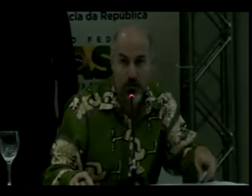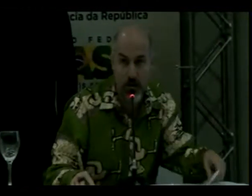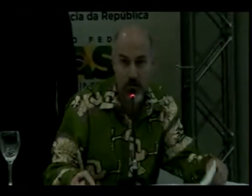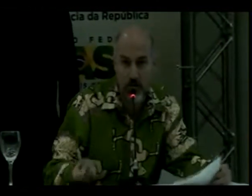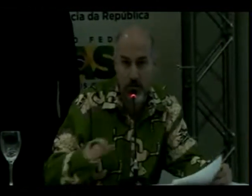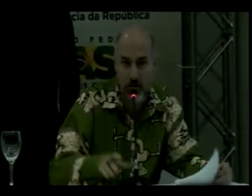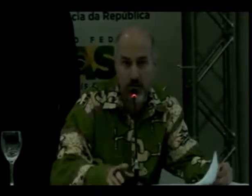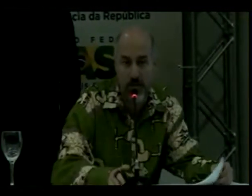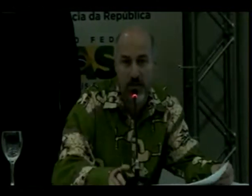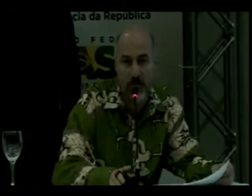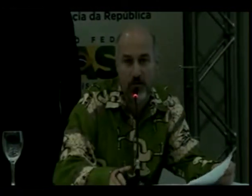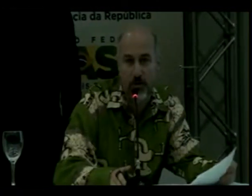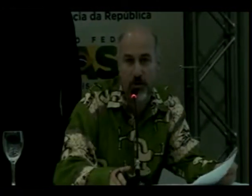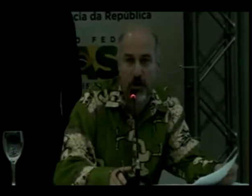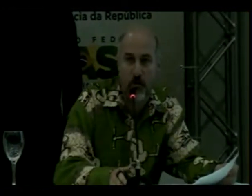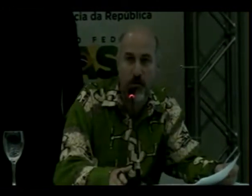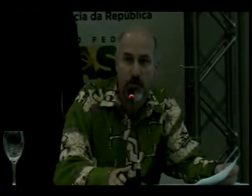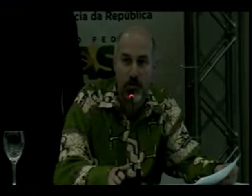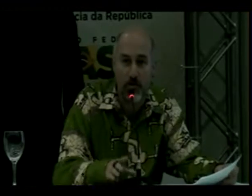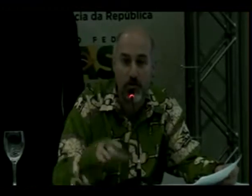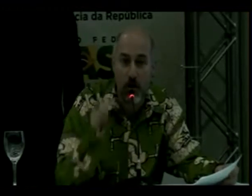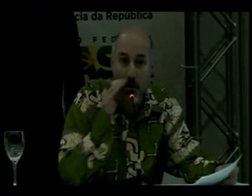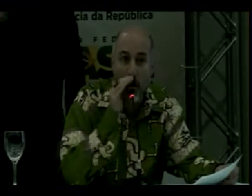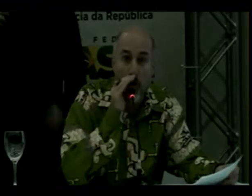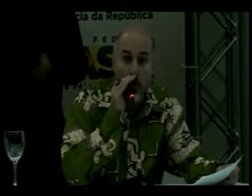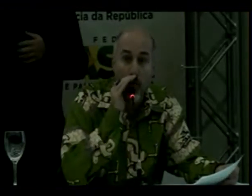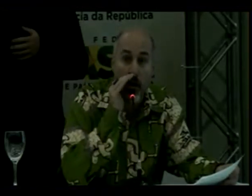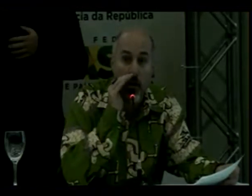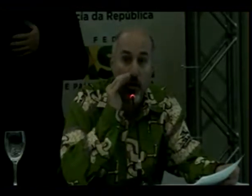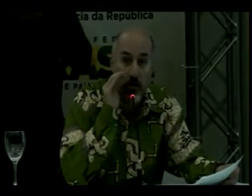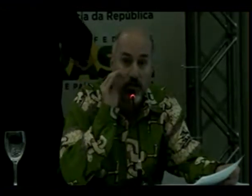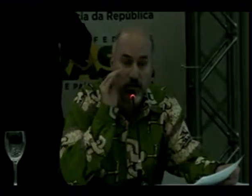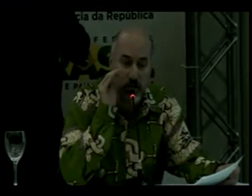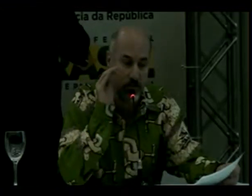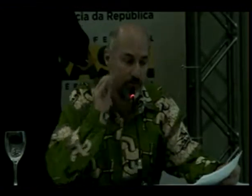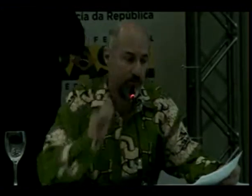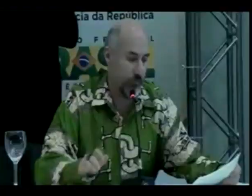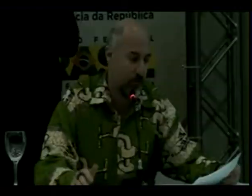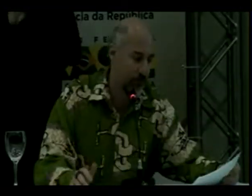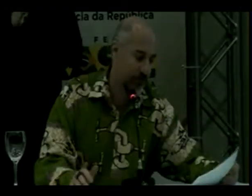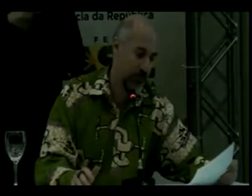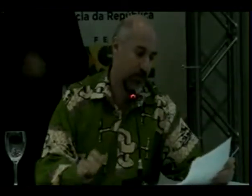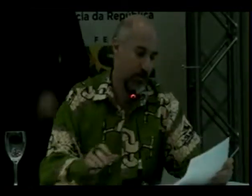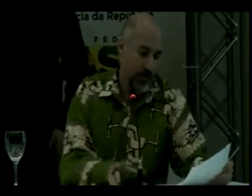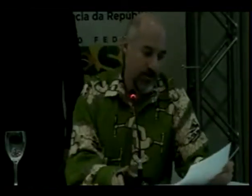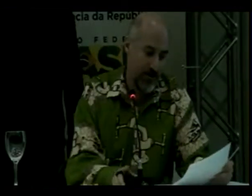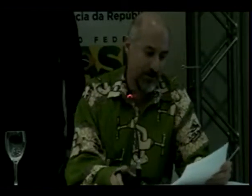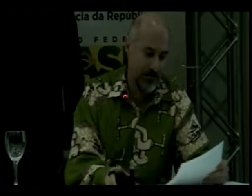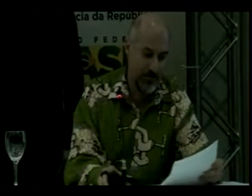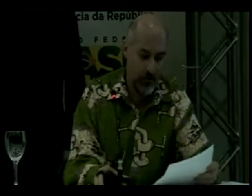Sou Gel Brito, do Centro de Teatro do Oprimido, uma ONG.